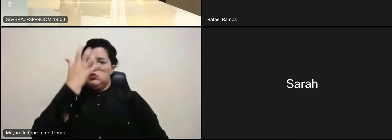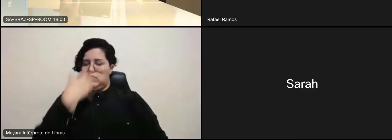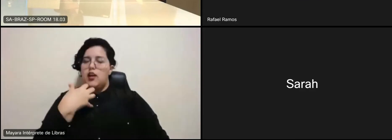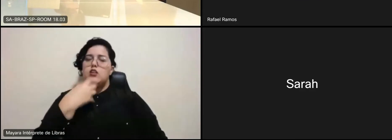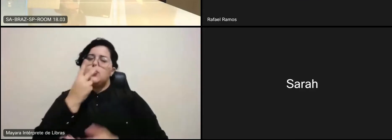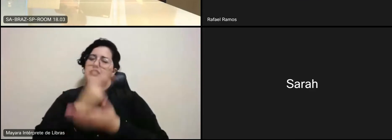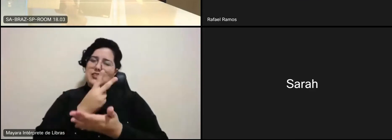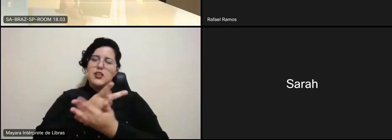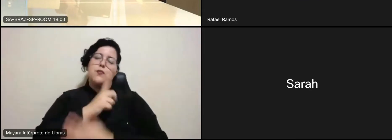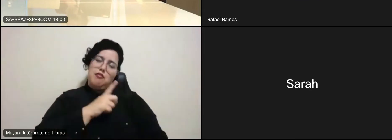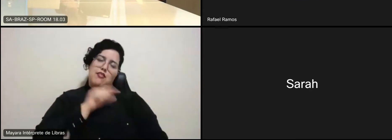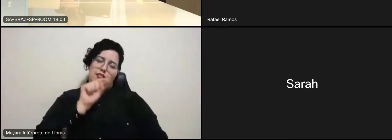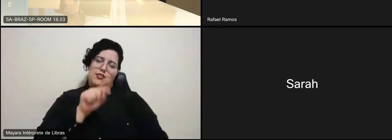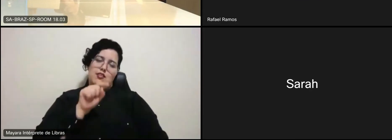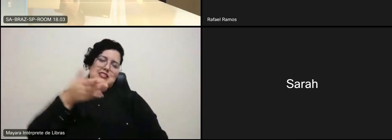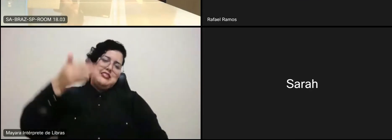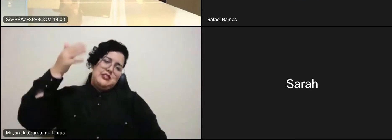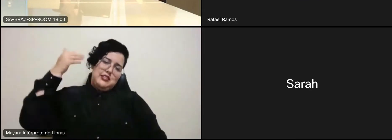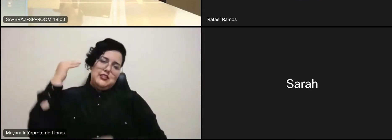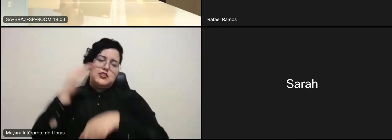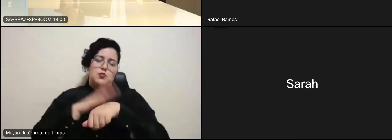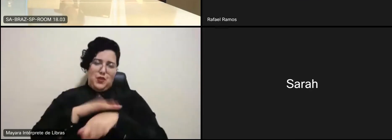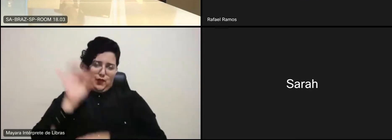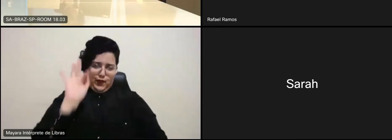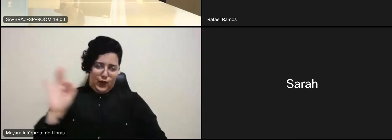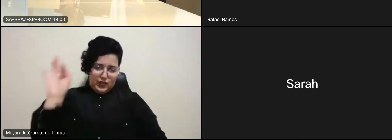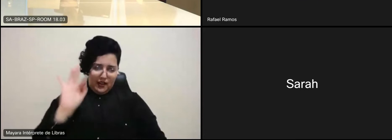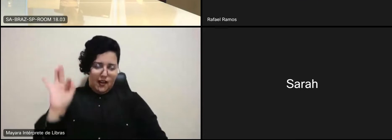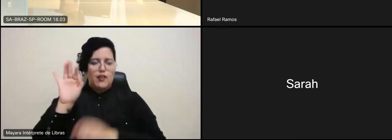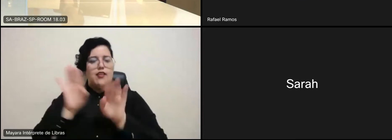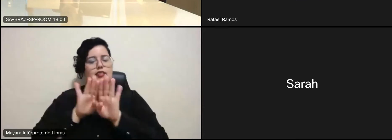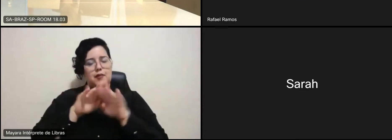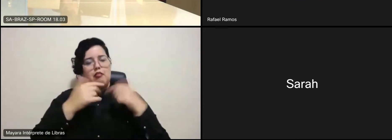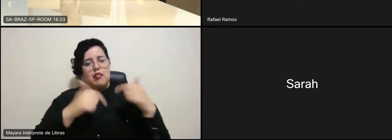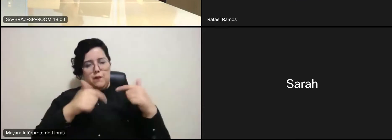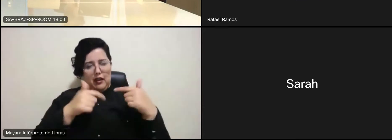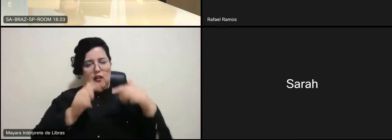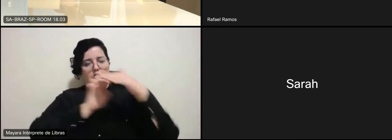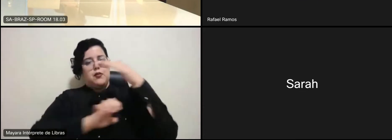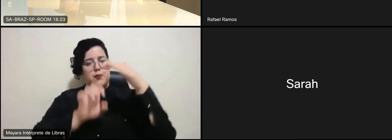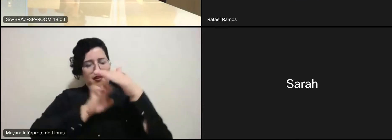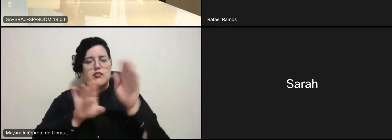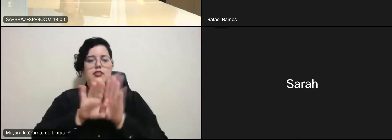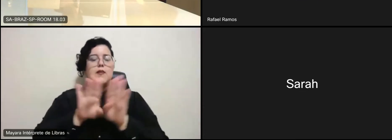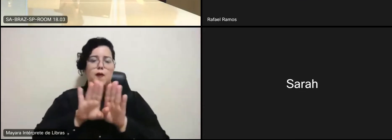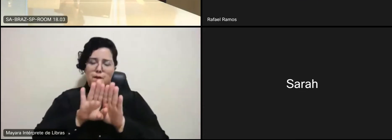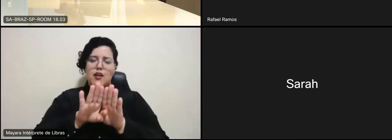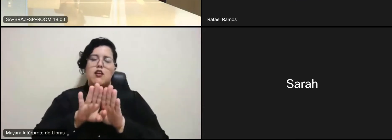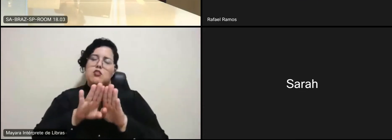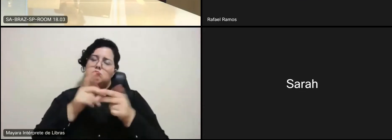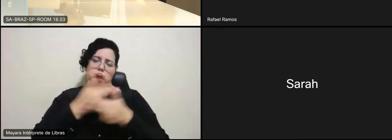um pouco, desde a faculdade até trabalhando mesmo em grandes empresas seguradoras que eu trabalhei ou